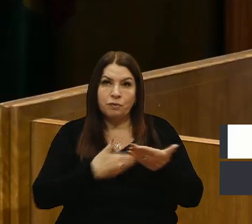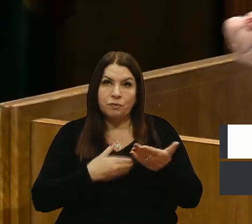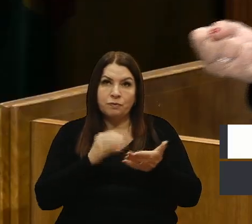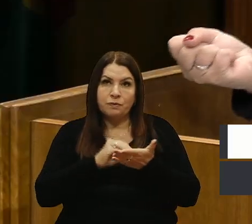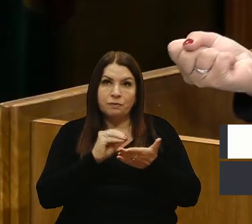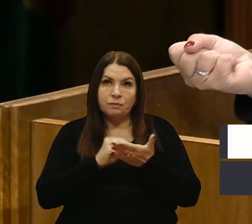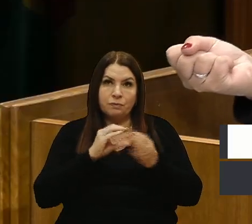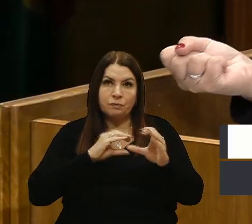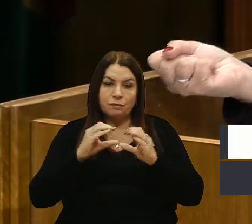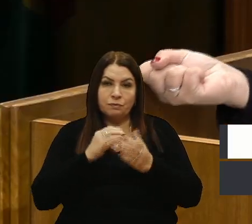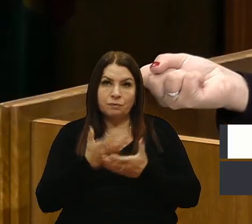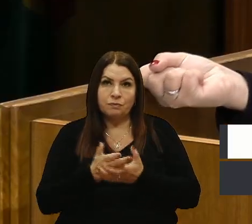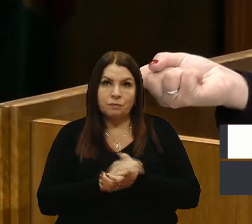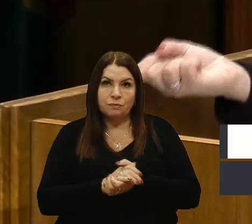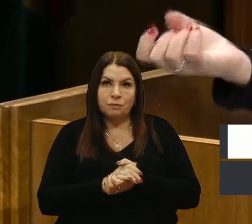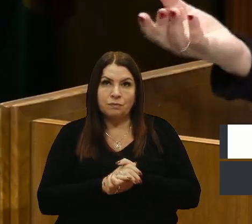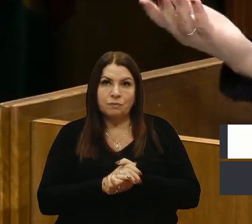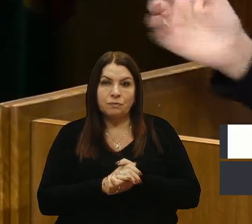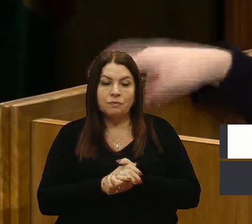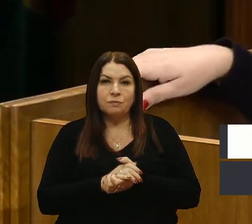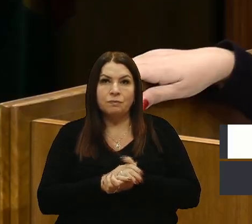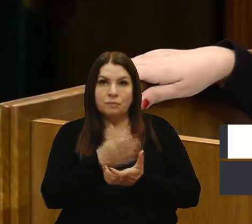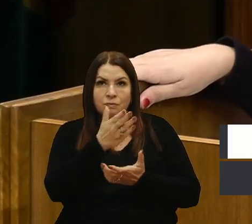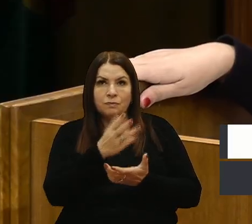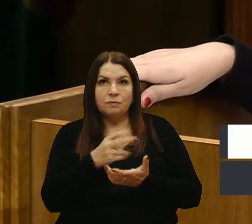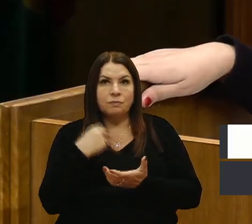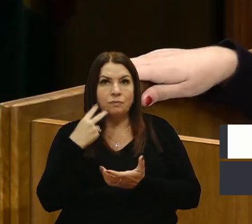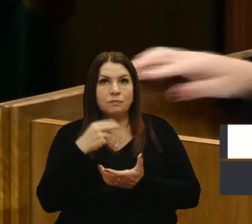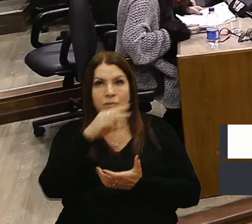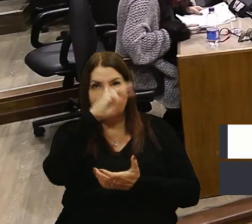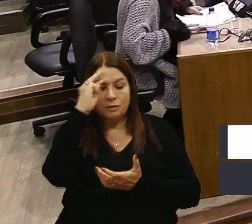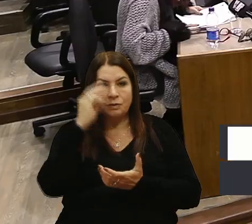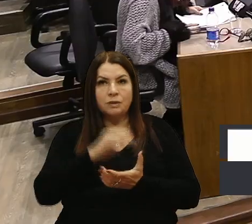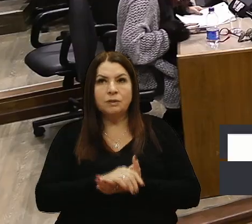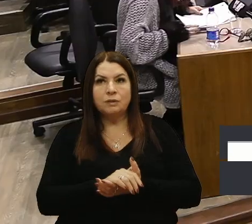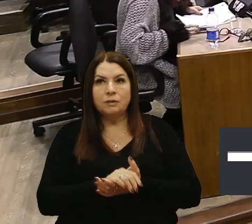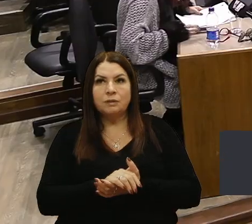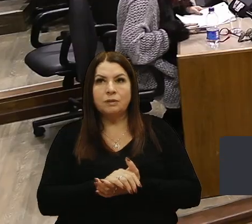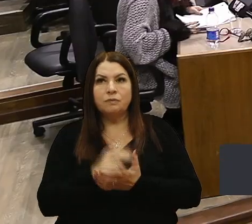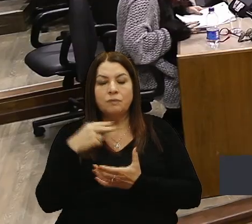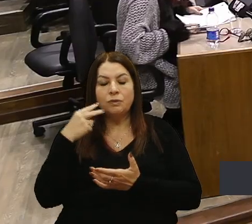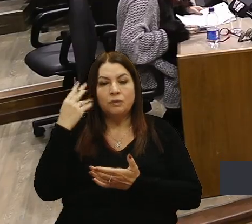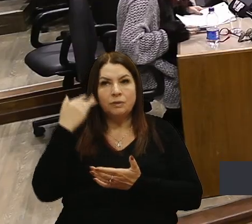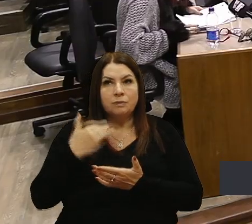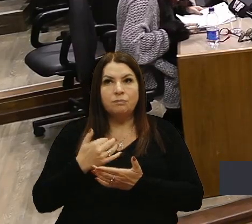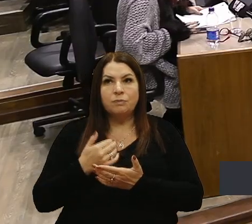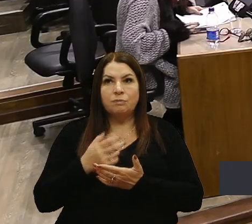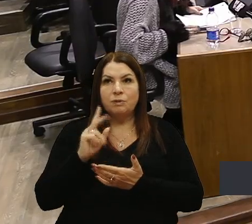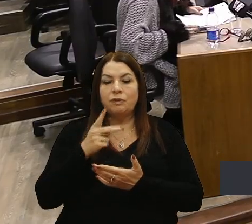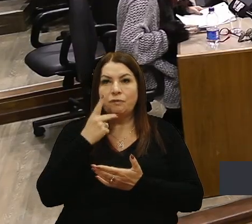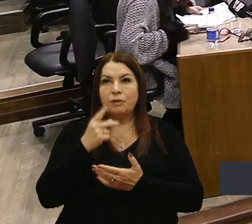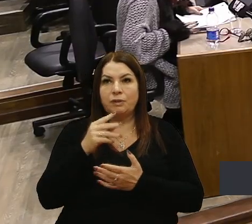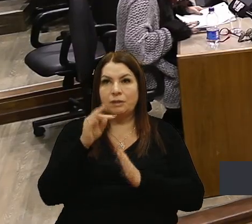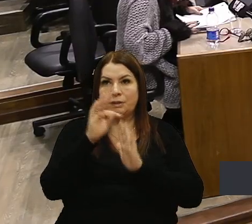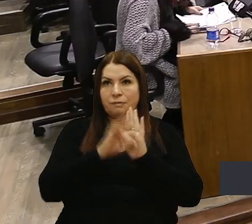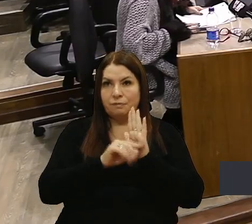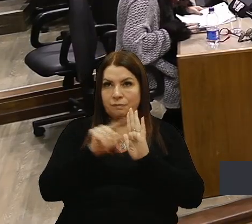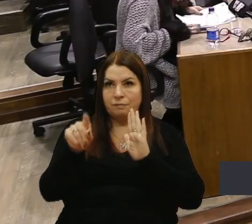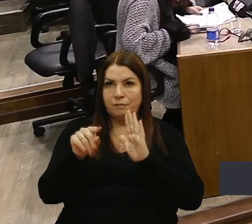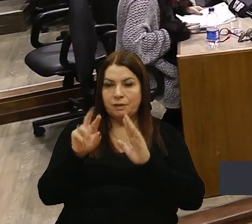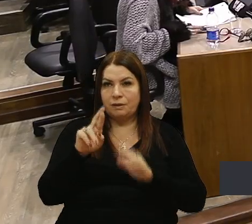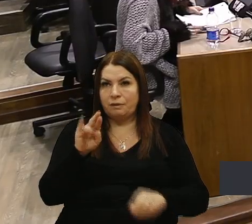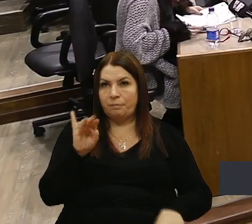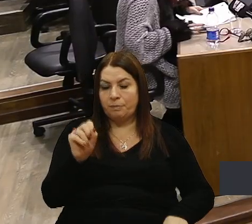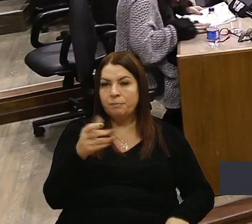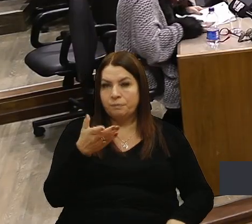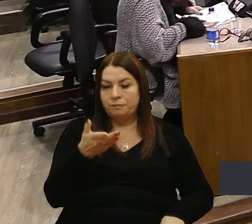essa comunicação. Vereadora Daiane. Seu parte, vereador Juliano. Vereadora Daiane, como saiu essa matéria na